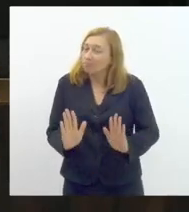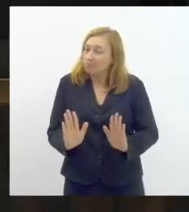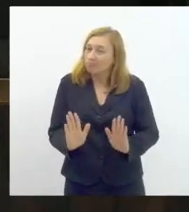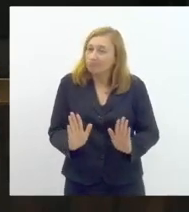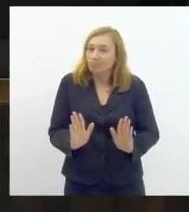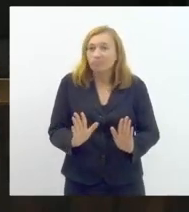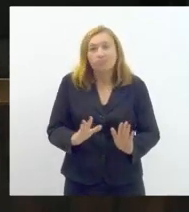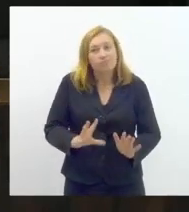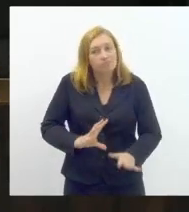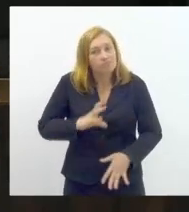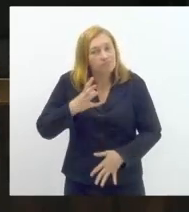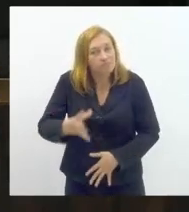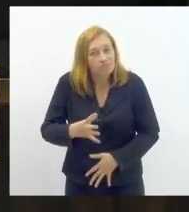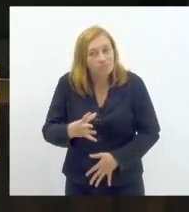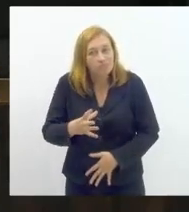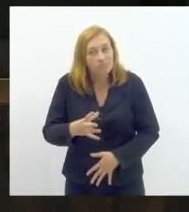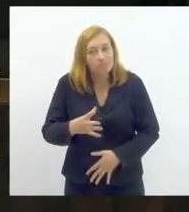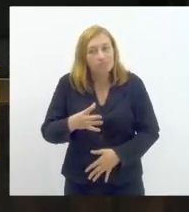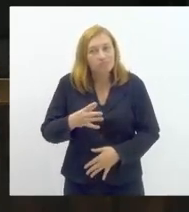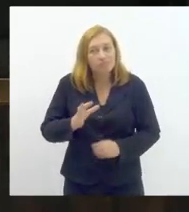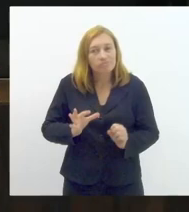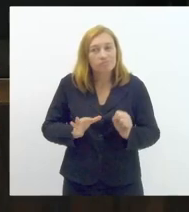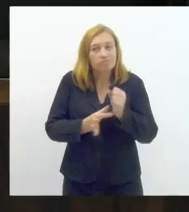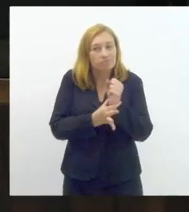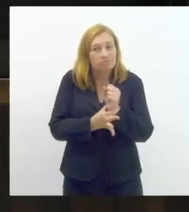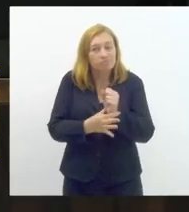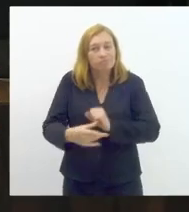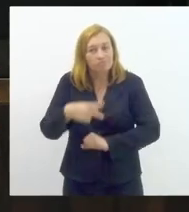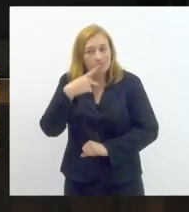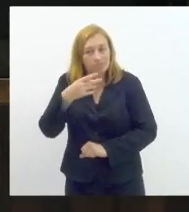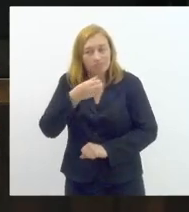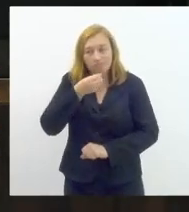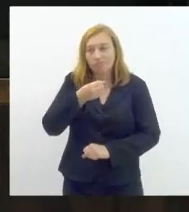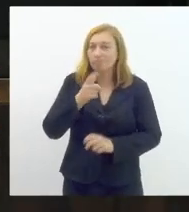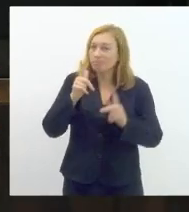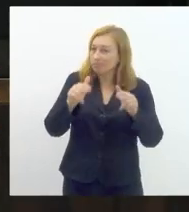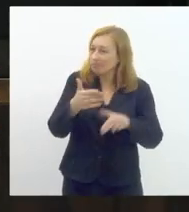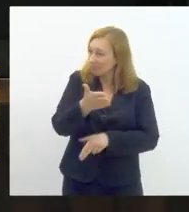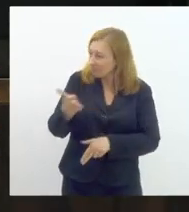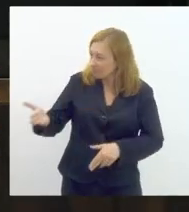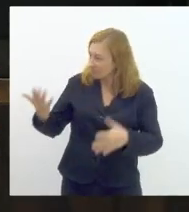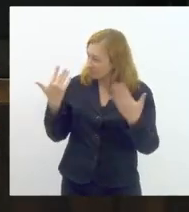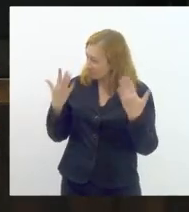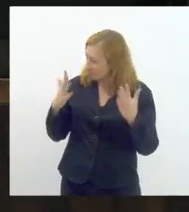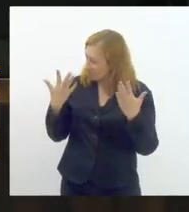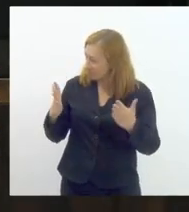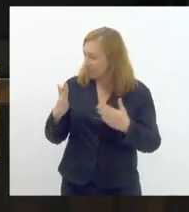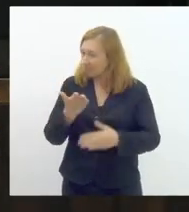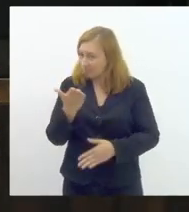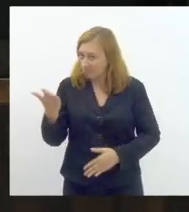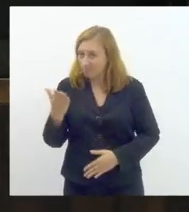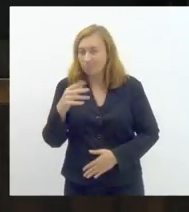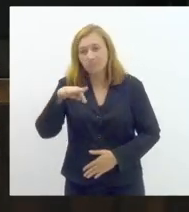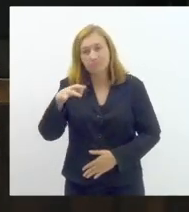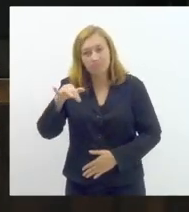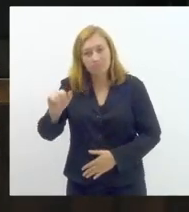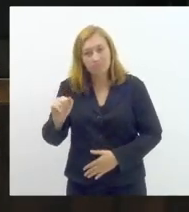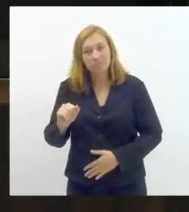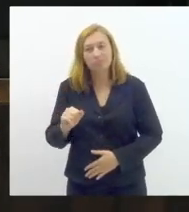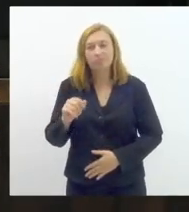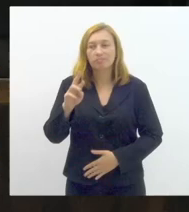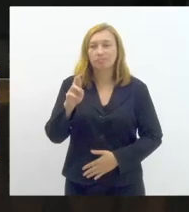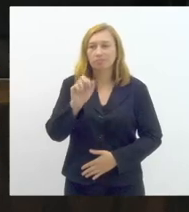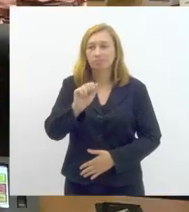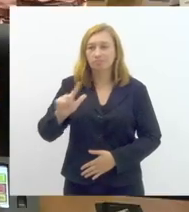eu criei mais segurança para falar no microfone. Então, é assim, é a mesma coisa, vocês estão arrasando. Vai lá, Maria, prepara,